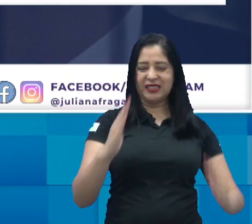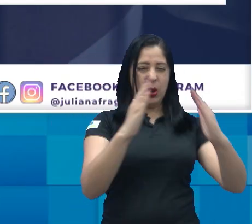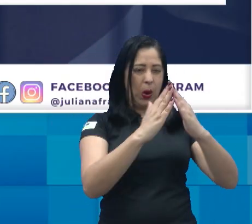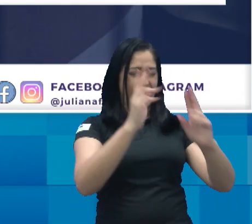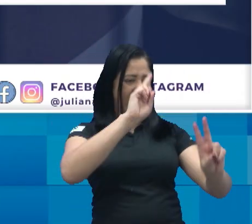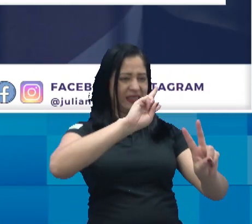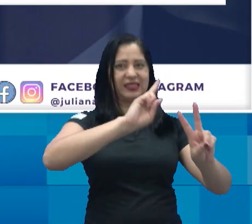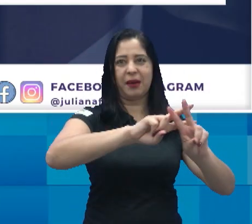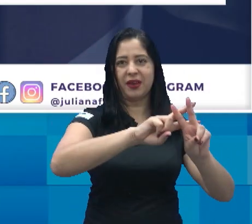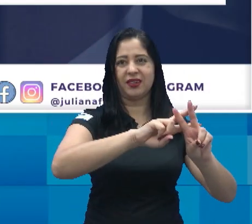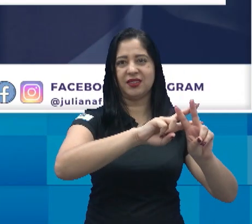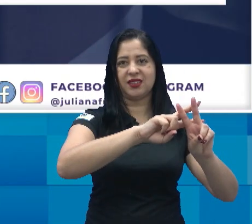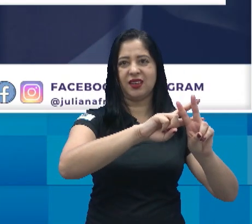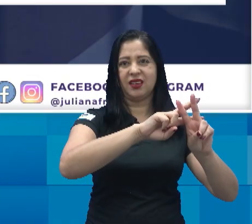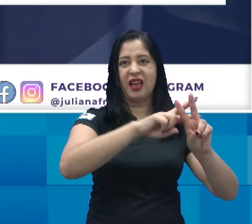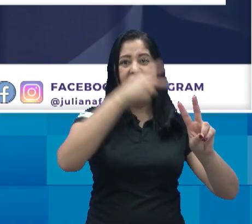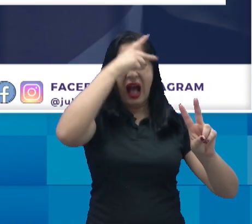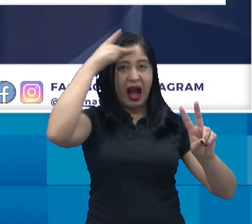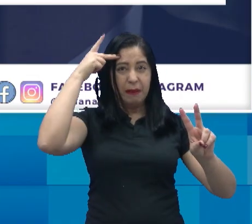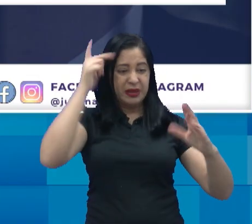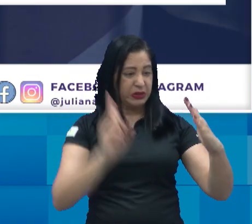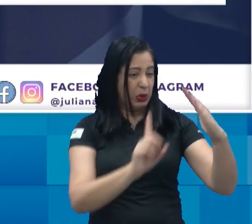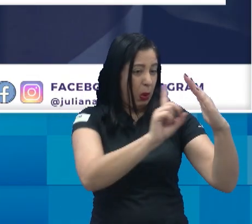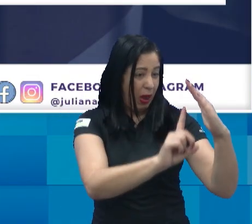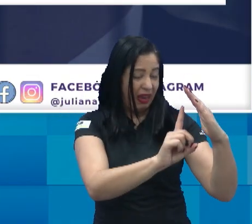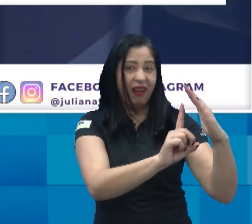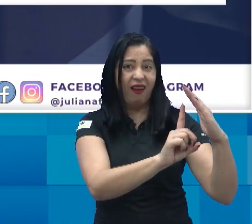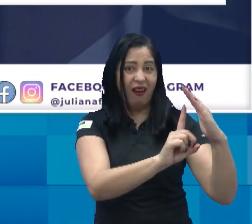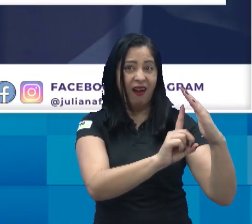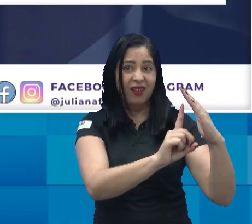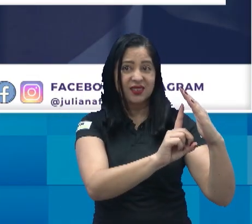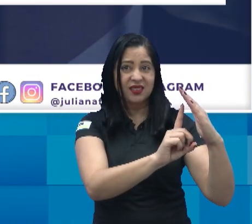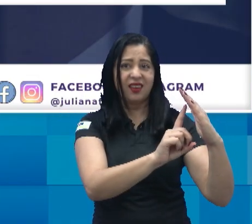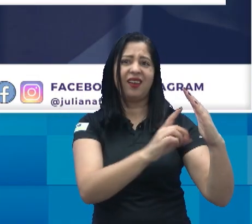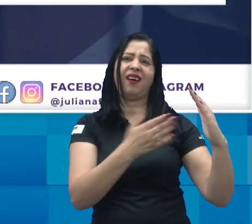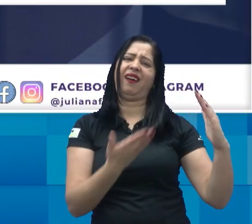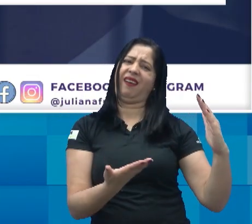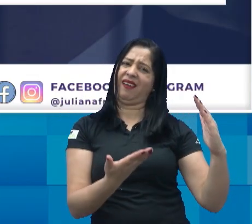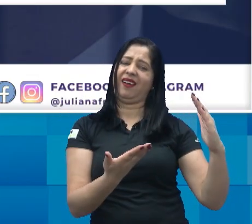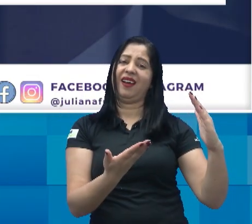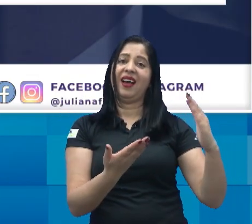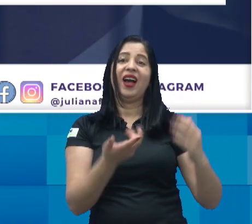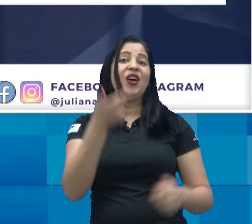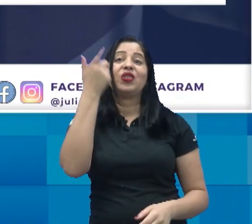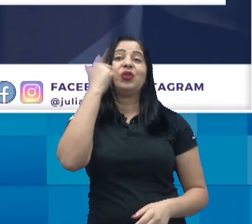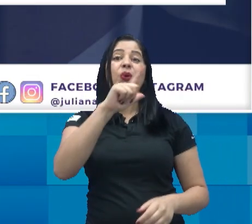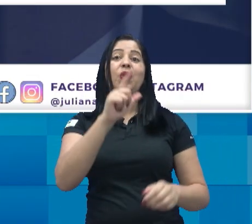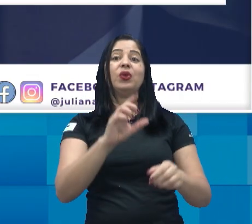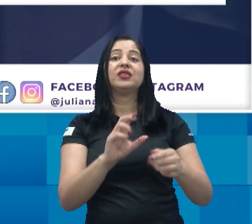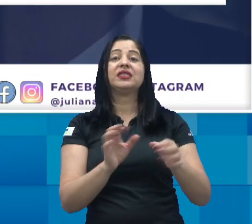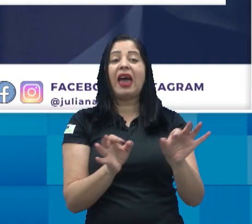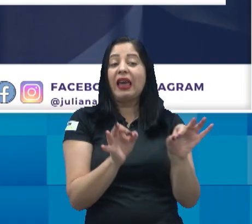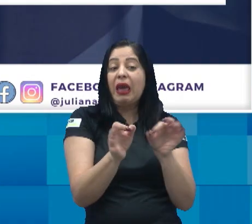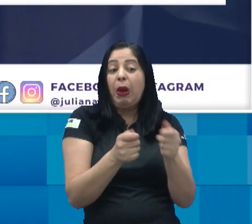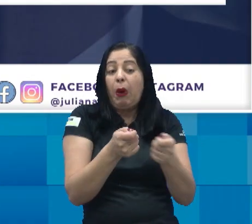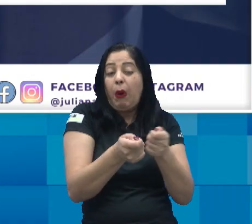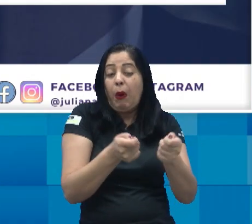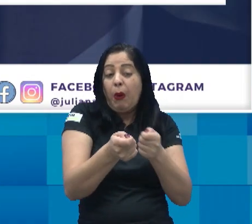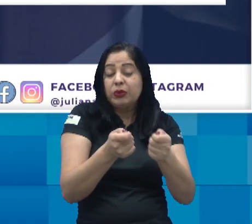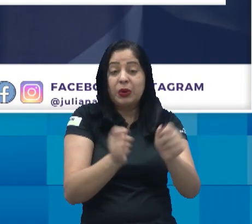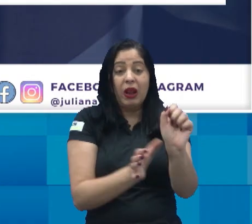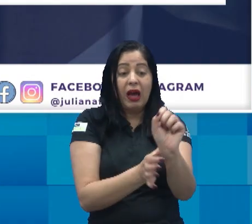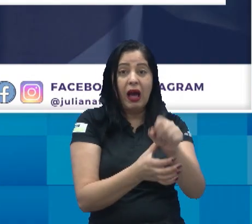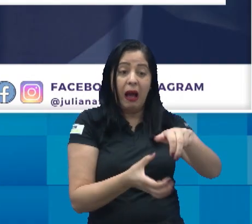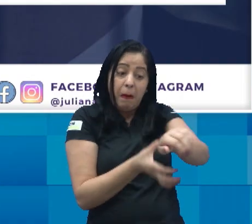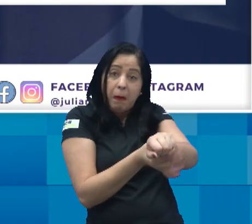O condenado é carcereiro dele mesmo. Se não consegue nem monitorar as tornozeleiras eletrônicas, quem dirá cada preso em seu domicílio?